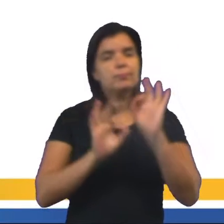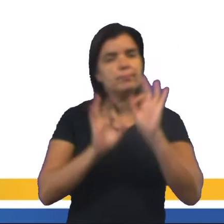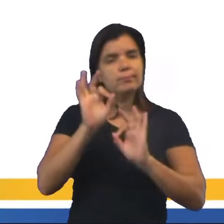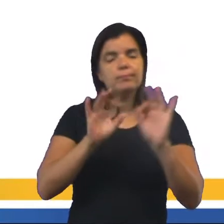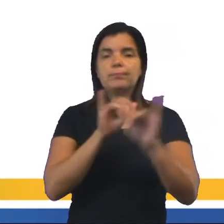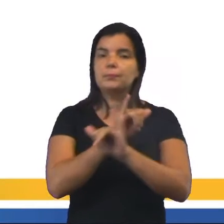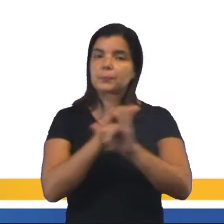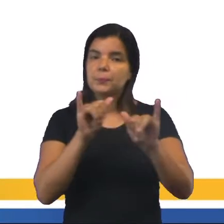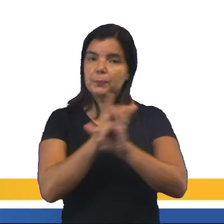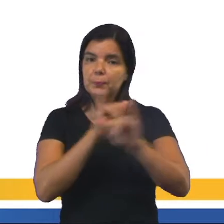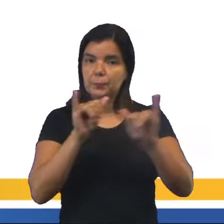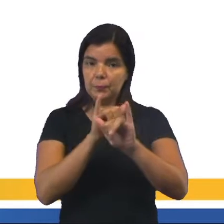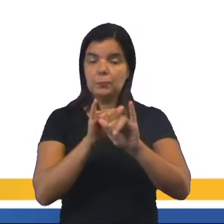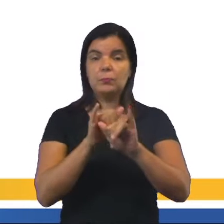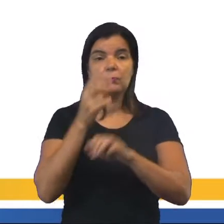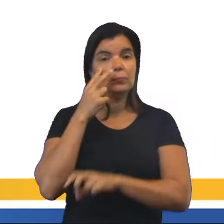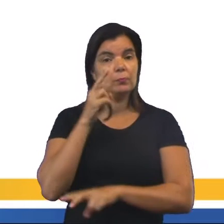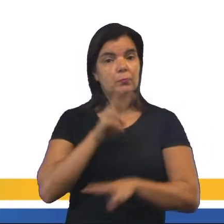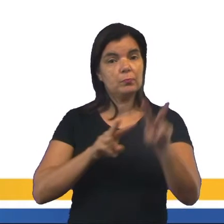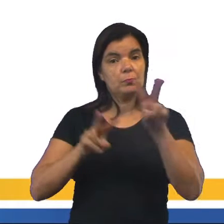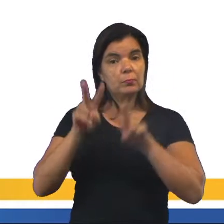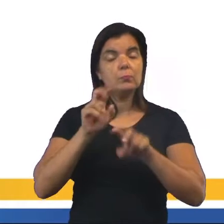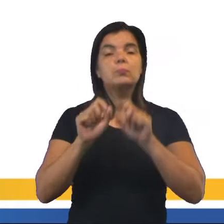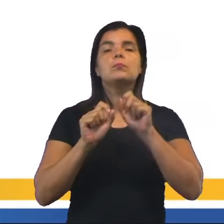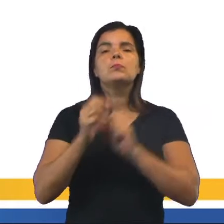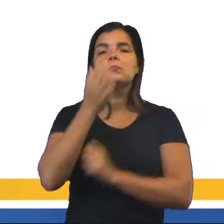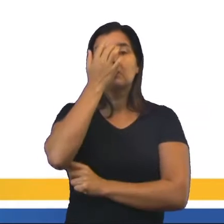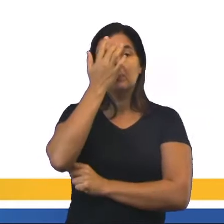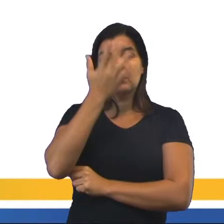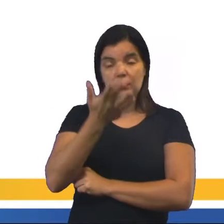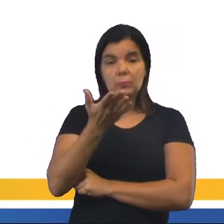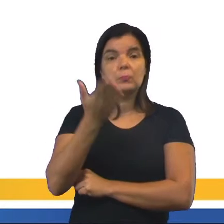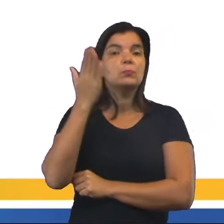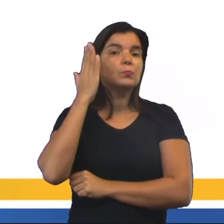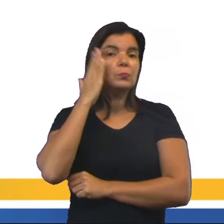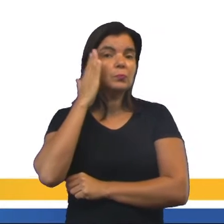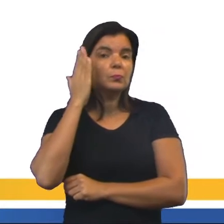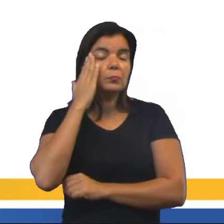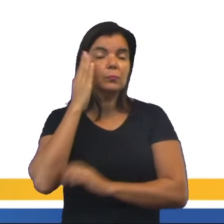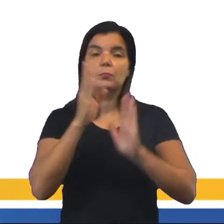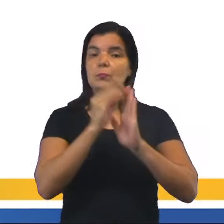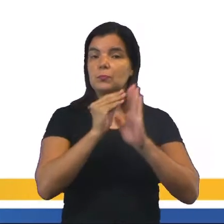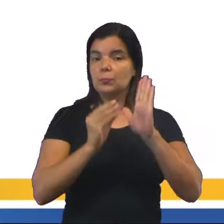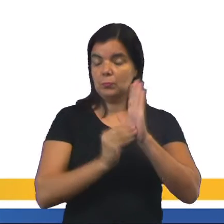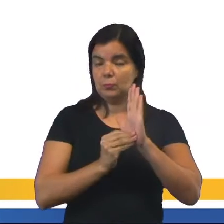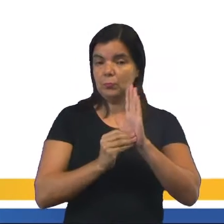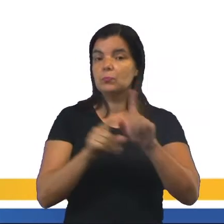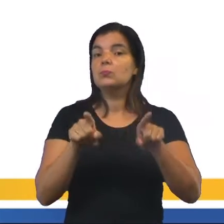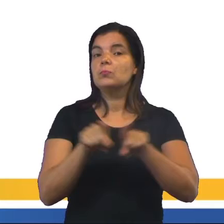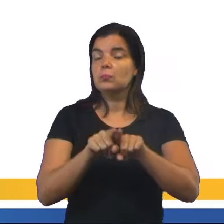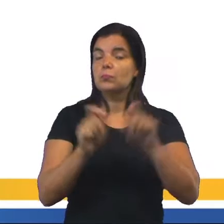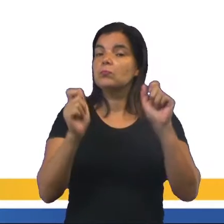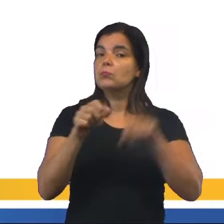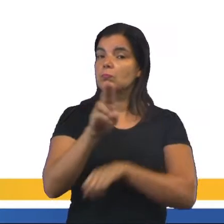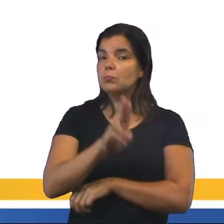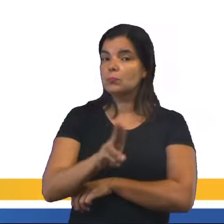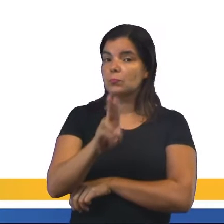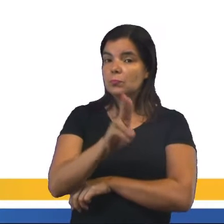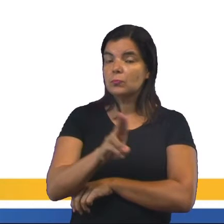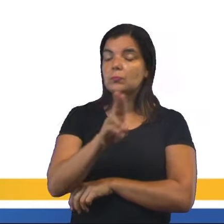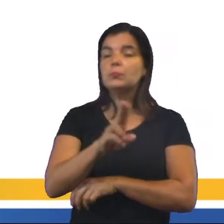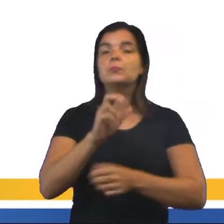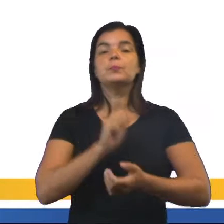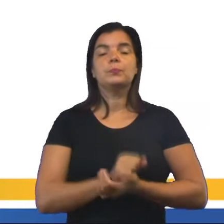as informações visualmente para facilitar a associação das informações. Os mapas mentais podem ser